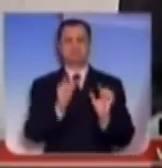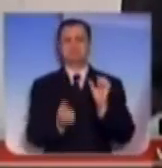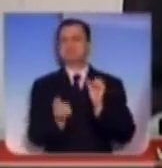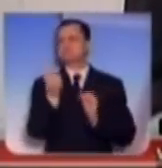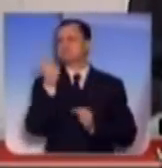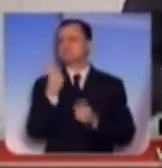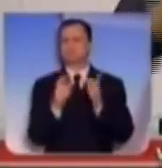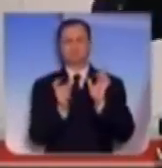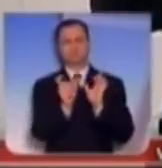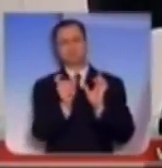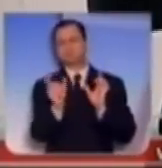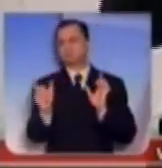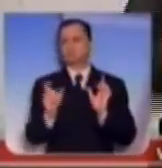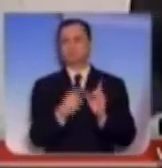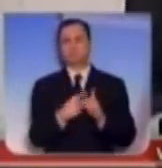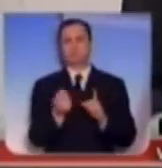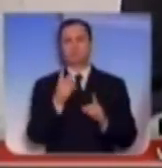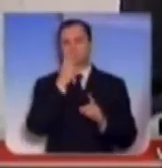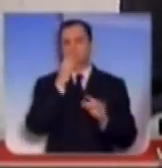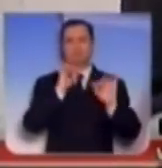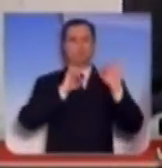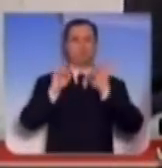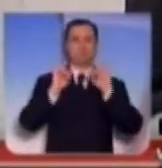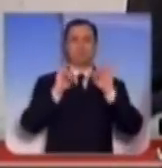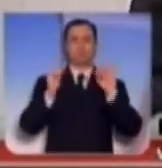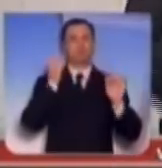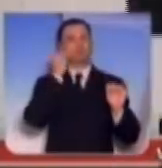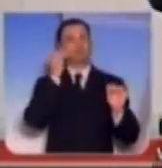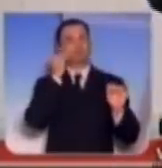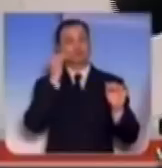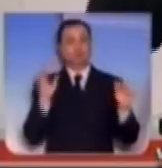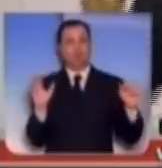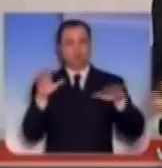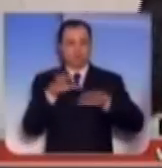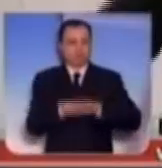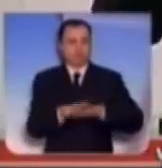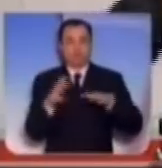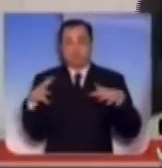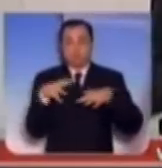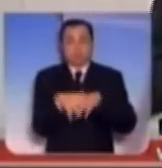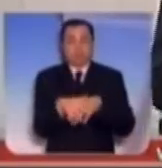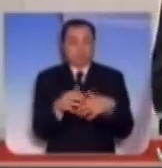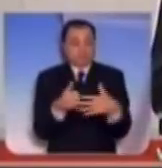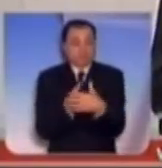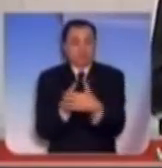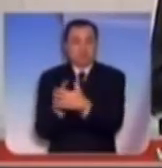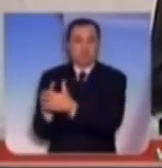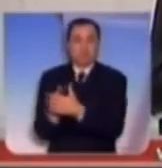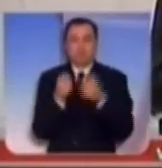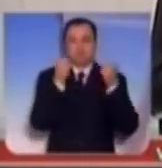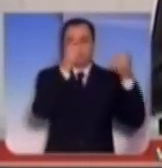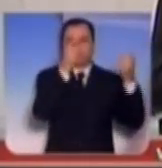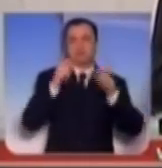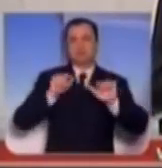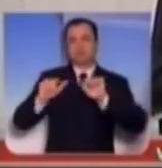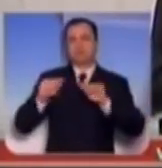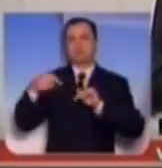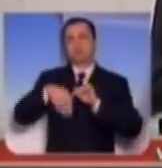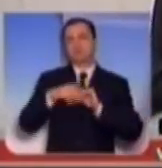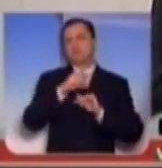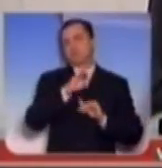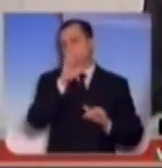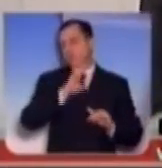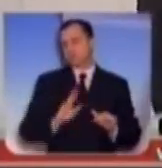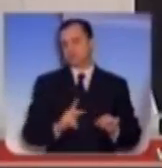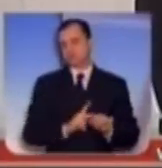notas, né? Porque nós temos aí uma mídia que tenta abafar qualquer mobilização de trabalhadores no nosso